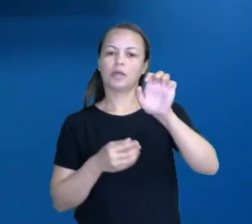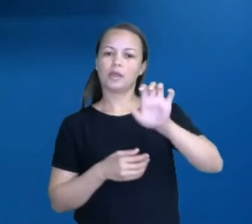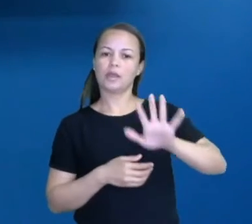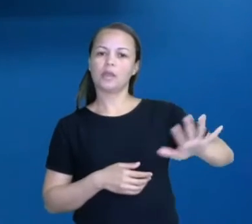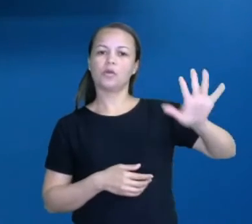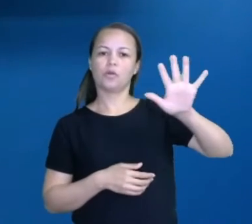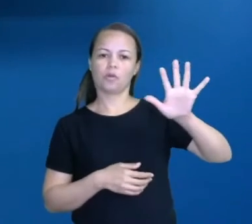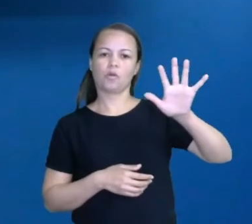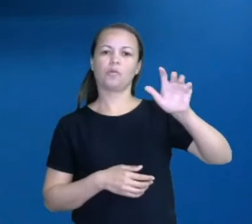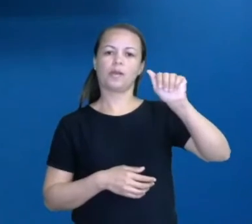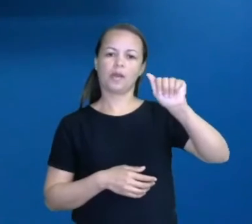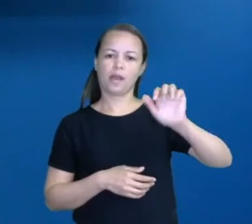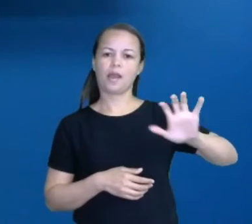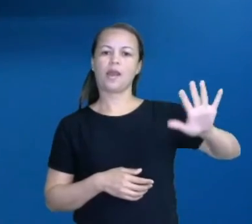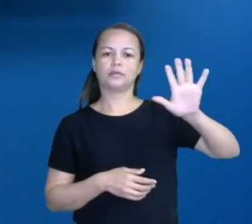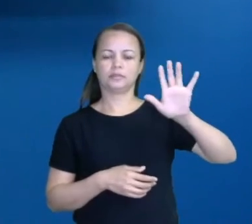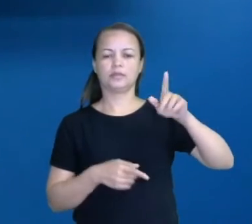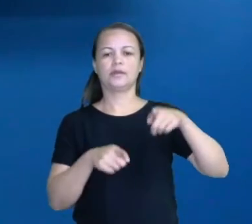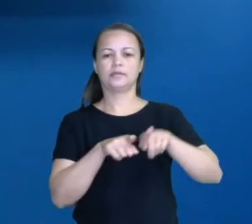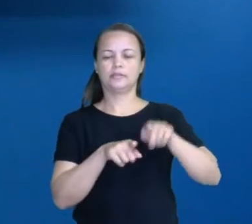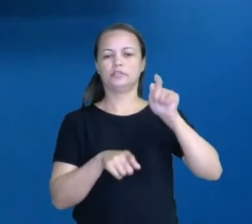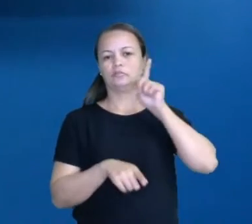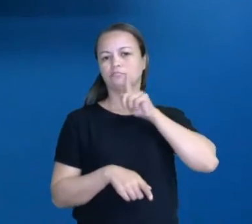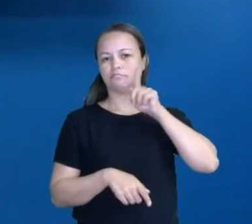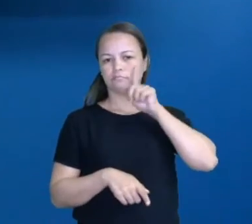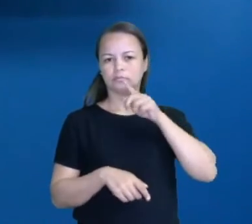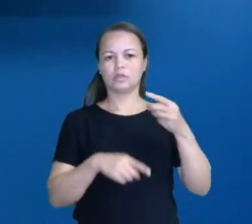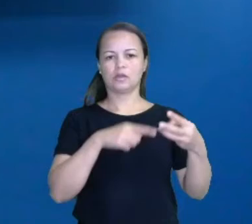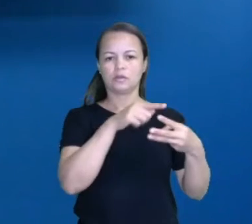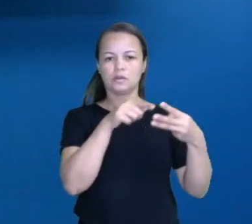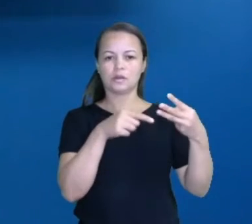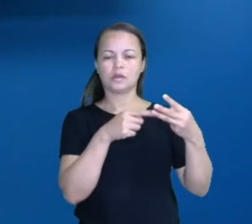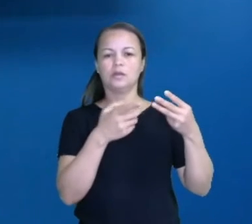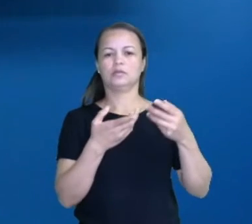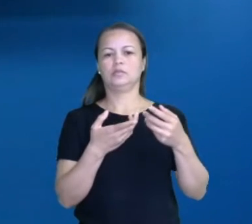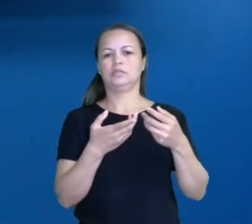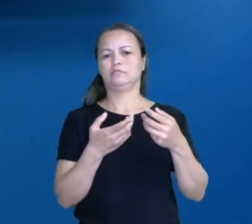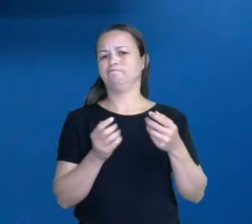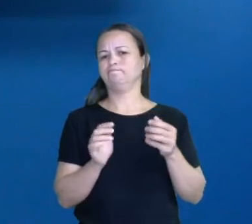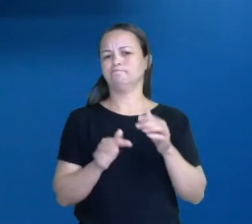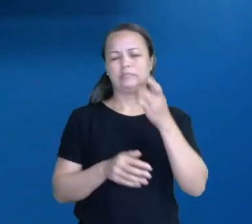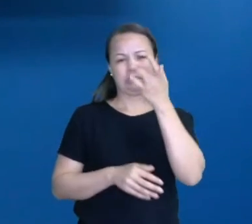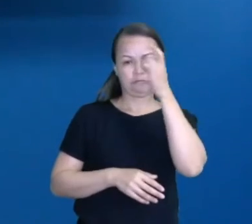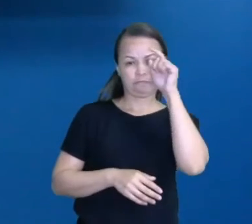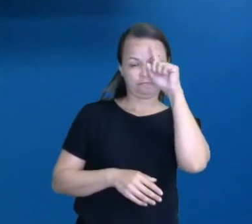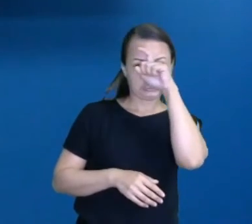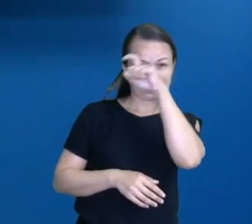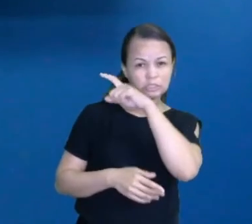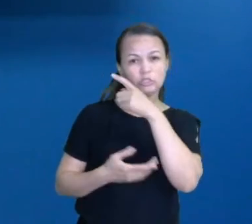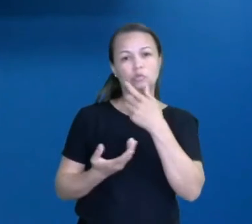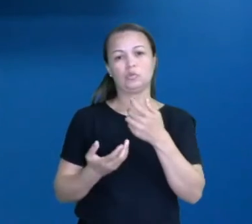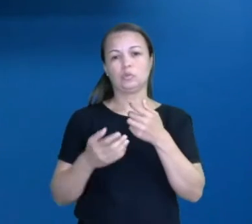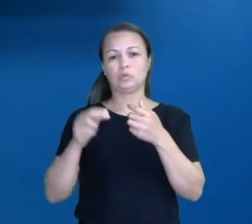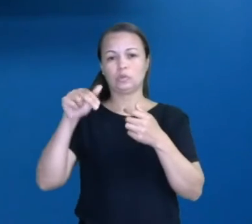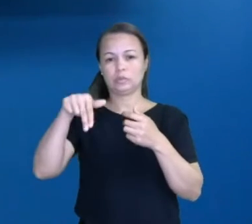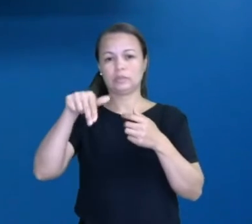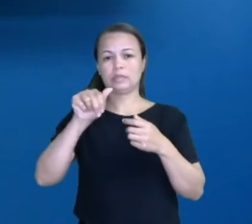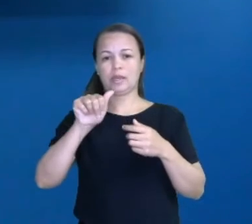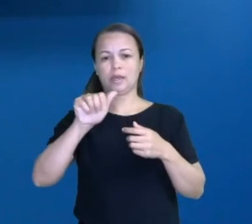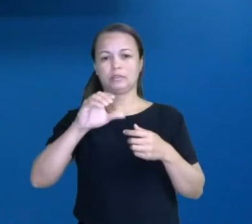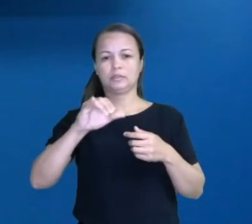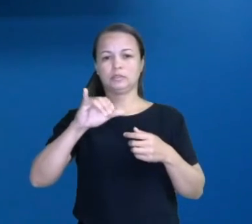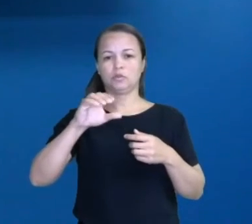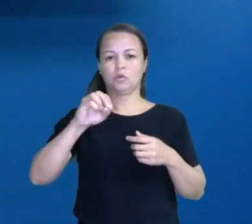Europa, da Ásia ou dos Estados Unidos. E dificilmente uma multinacional, você vê dificilmente uma multinacional de um